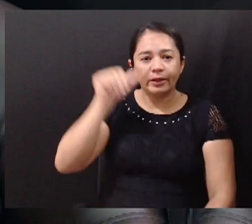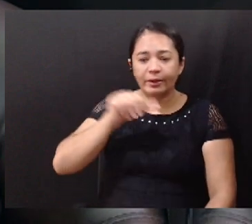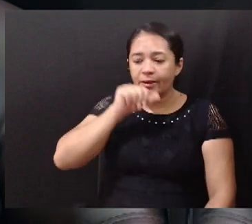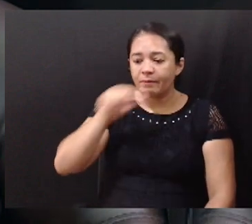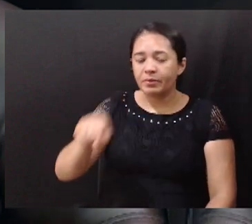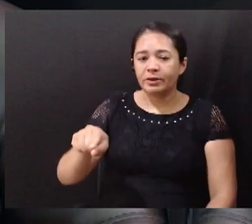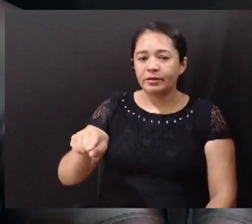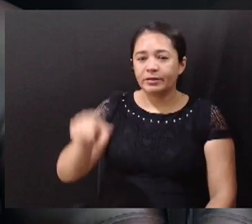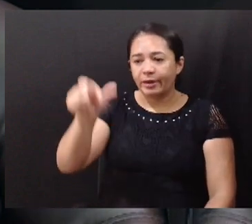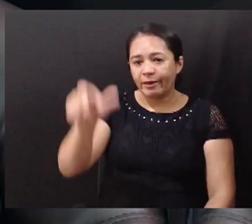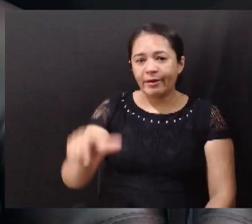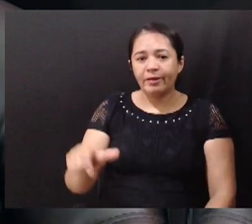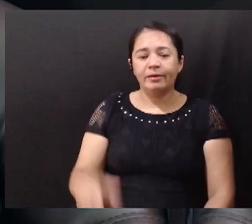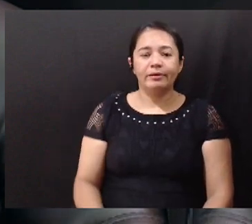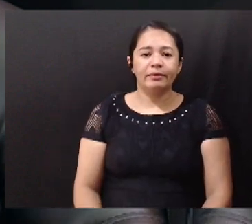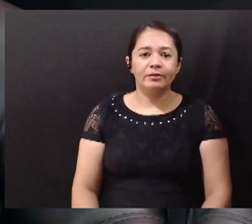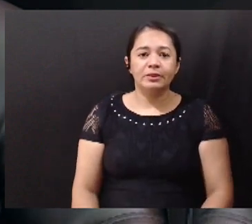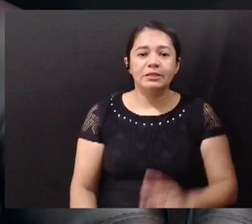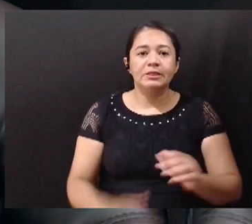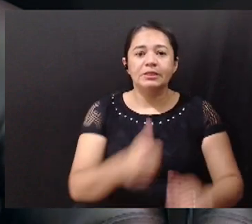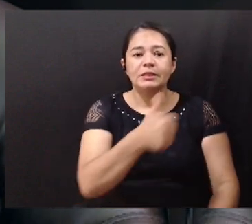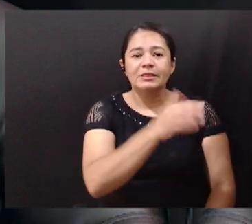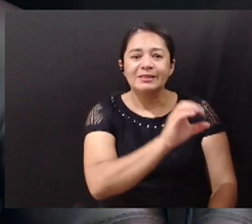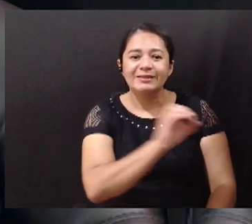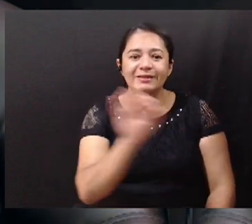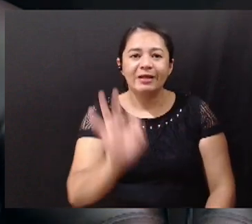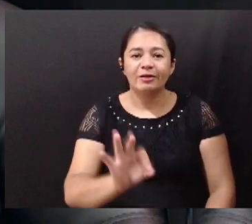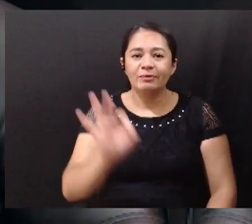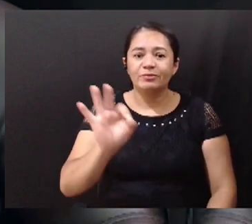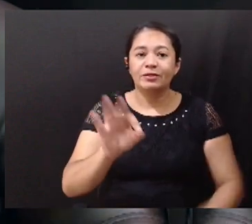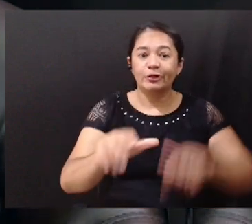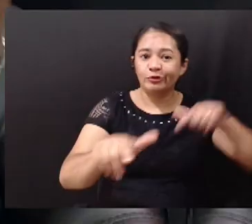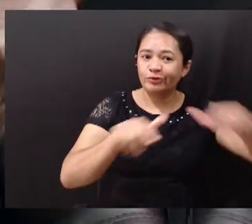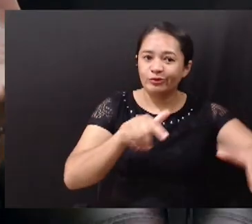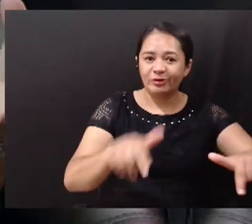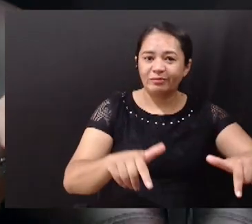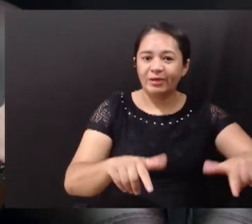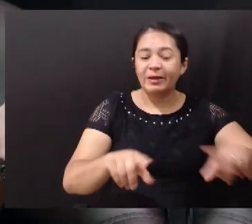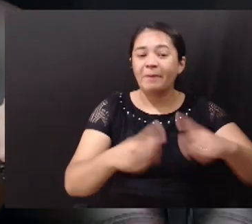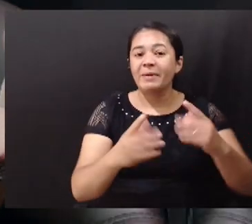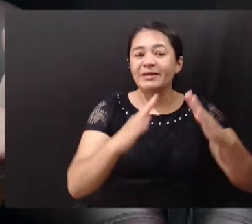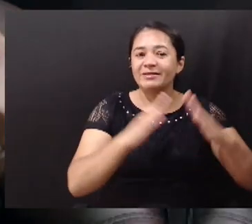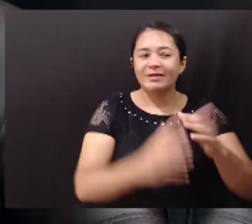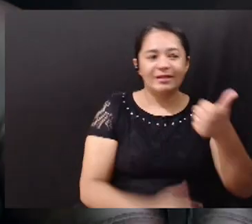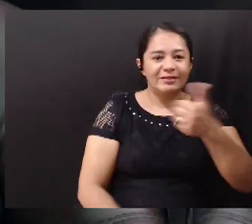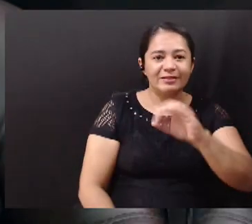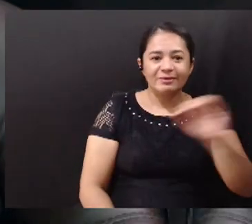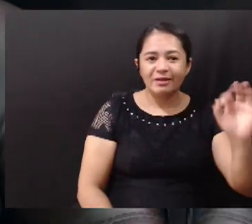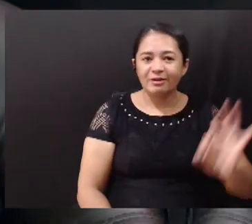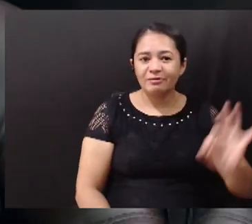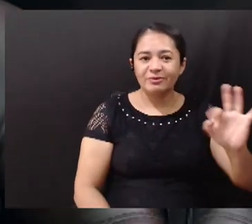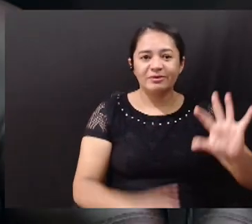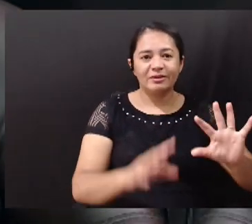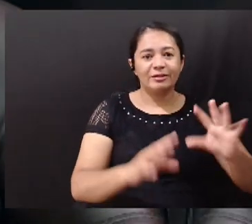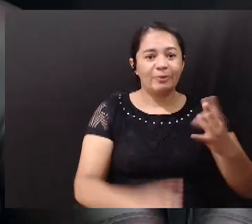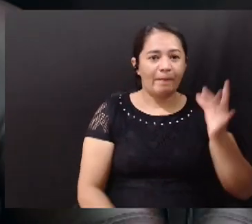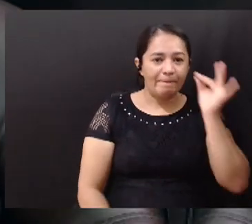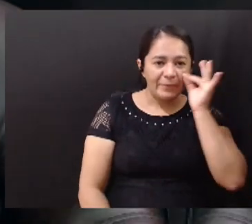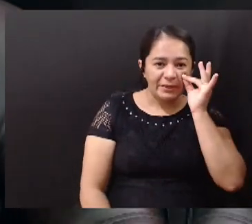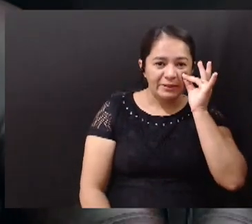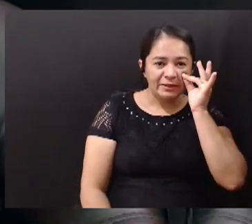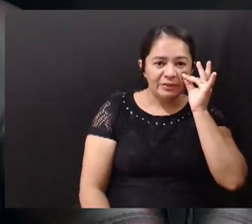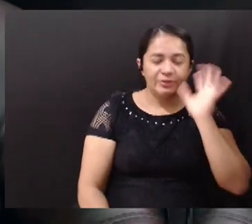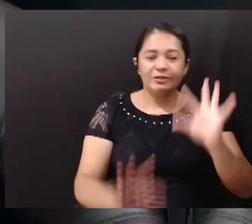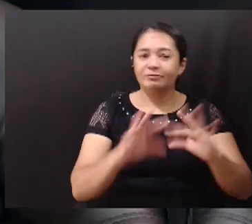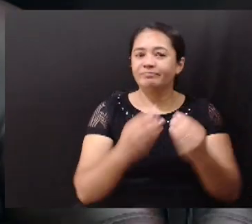ali 100% presente no trabalho, e ela também não vai estar 100% presente na família. Então, é considerar que ela